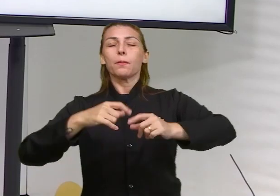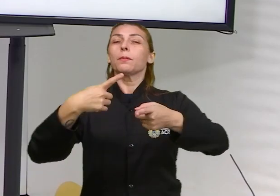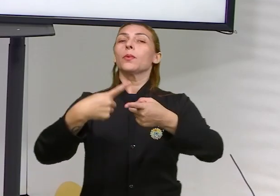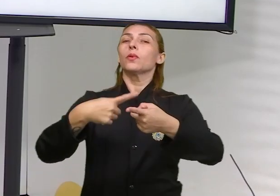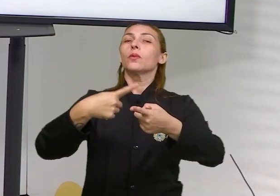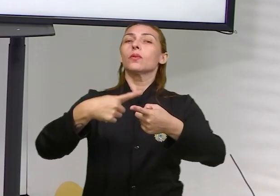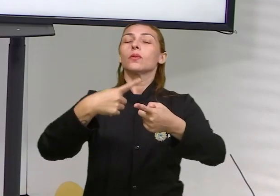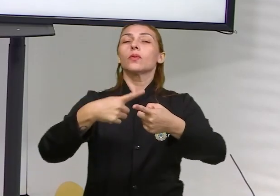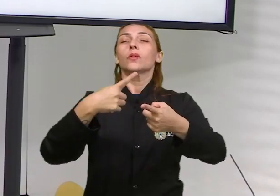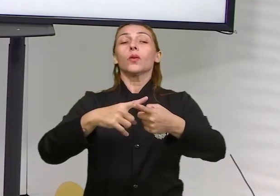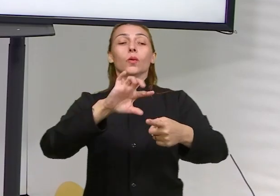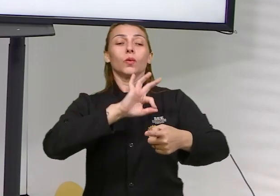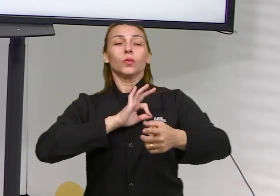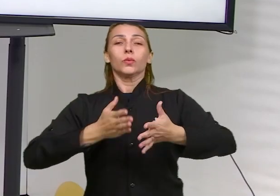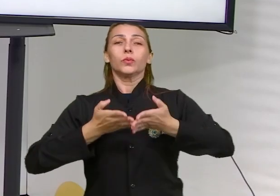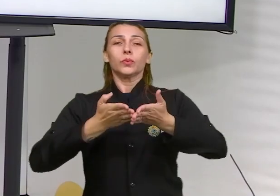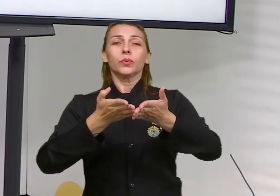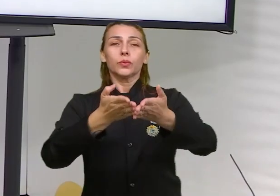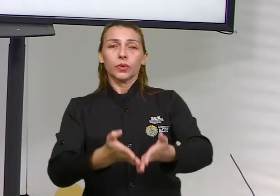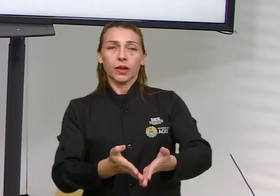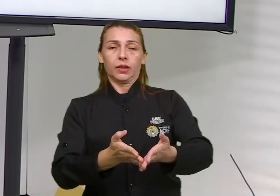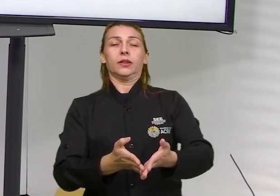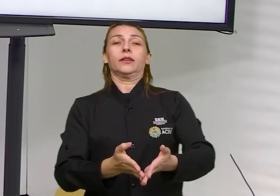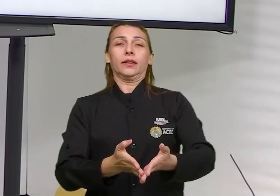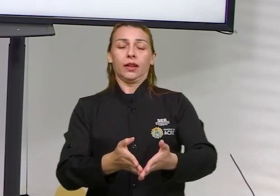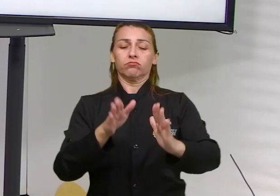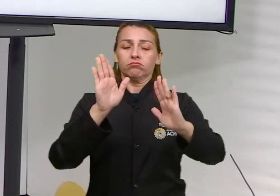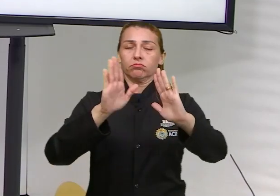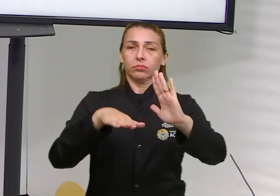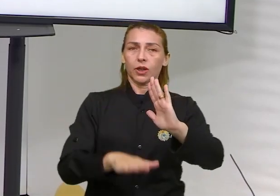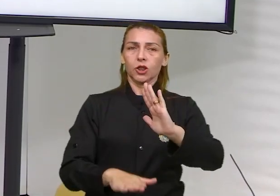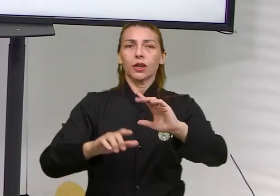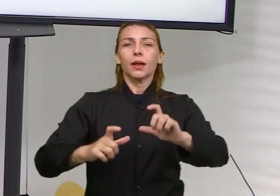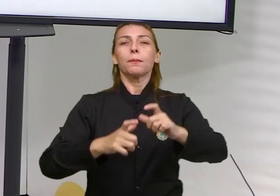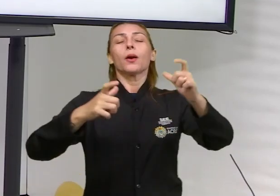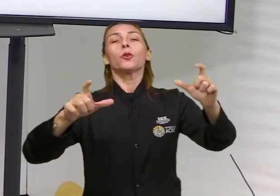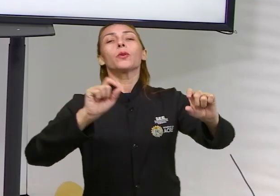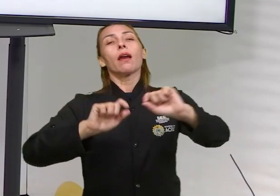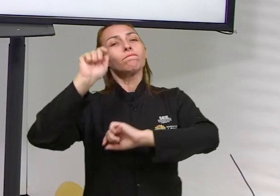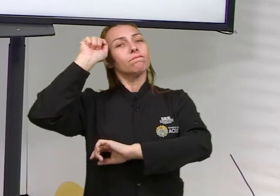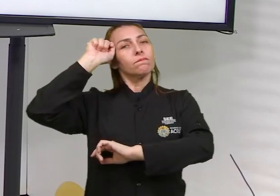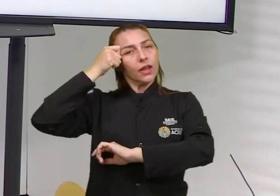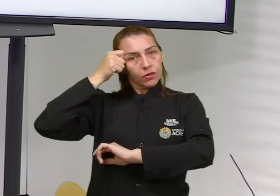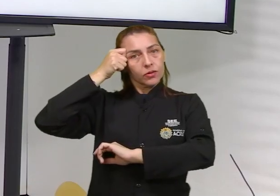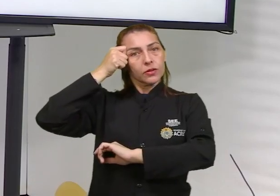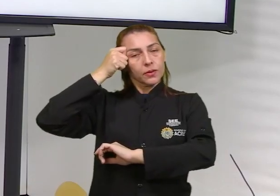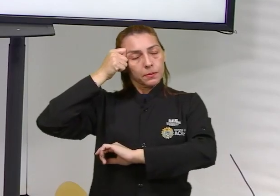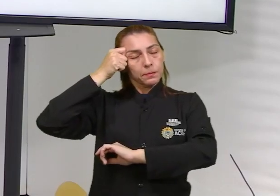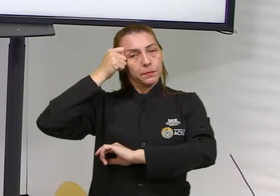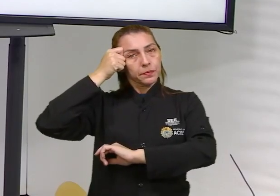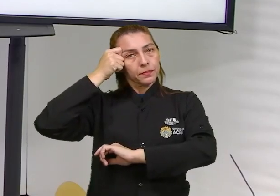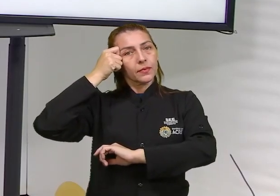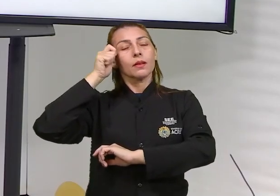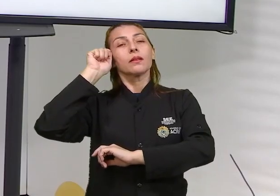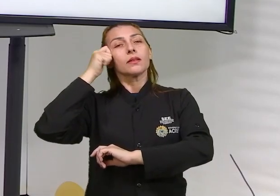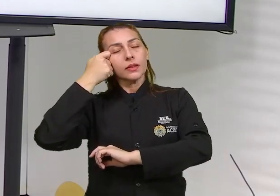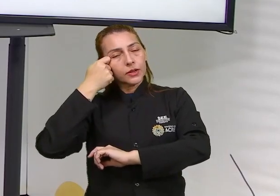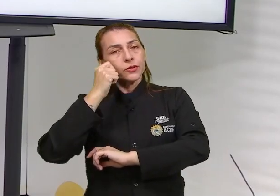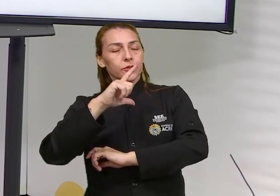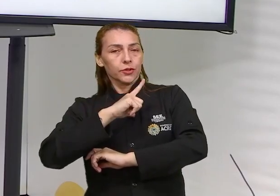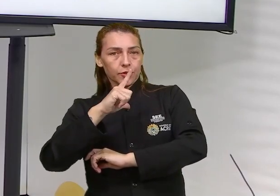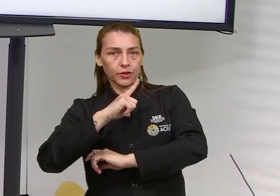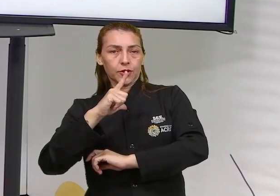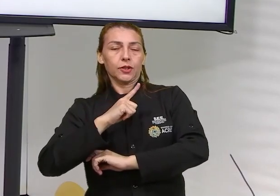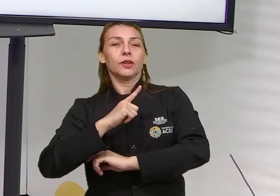porque os marinheiros de baixa patente eram, em sua maioria, negros. Por serem negros, eles acabavam